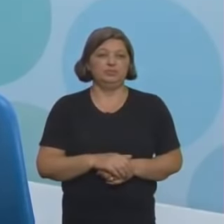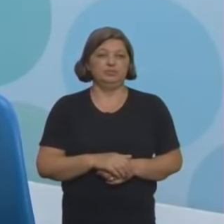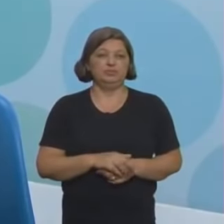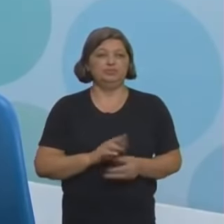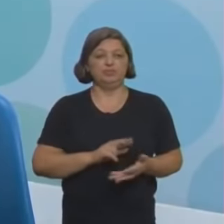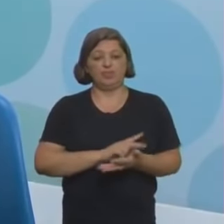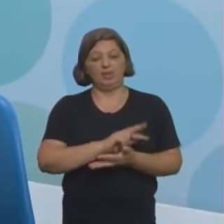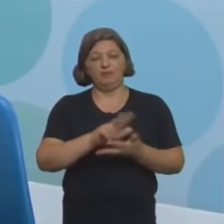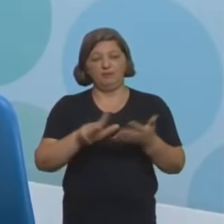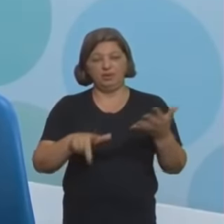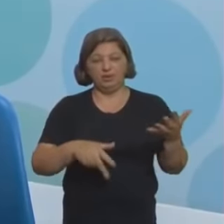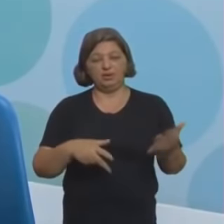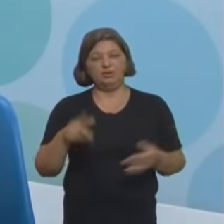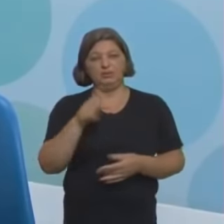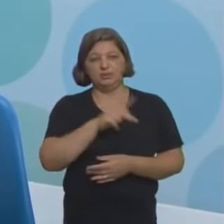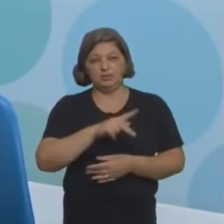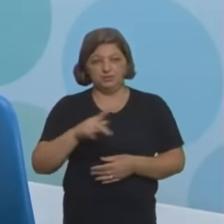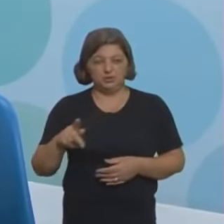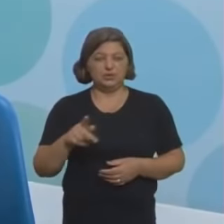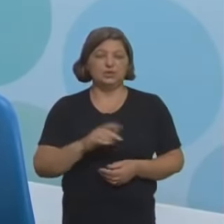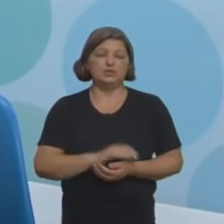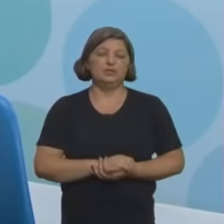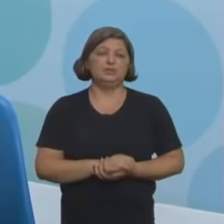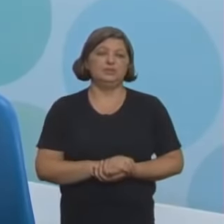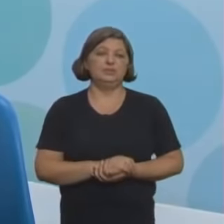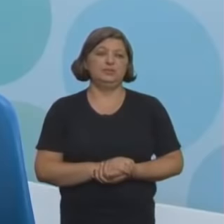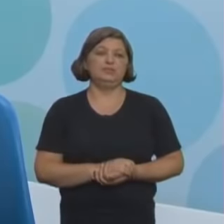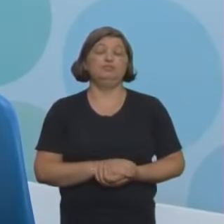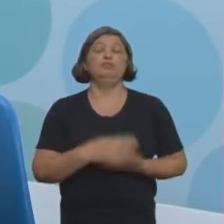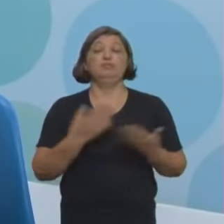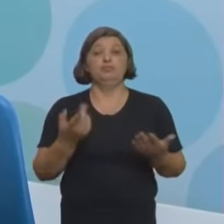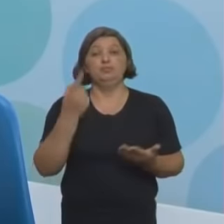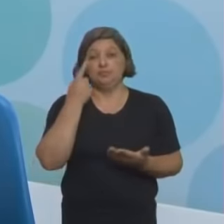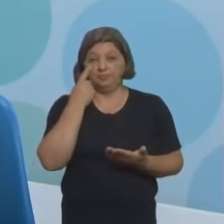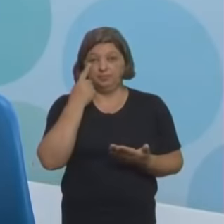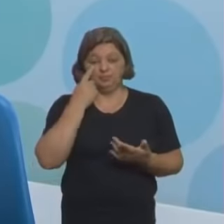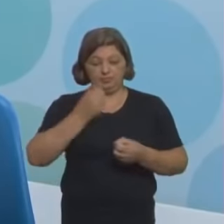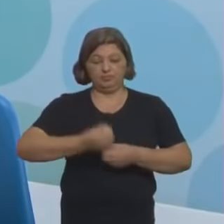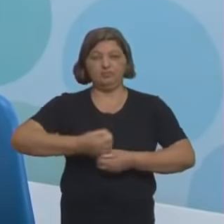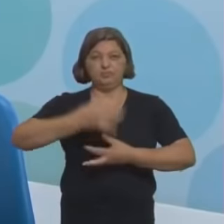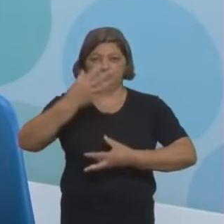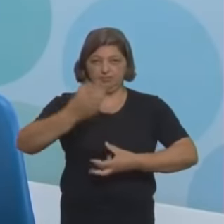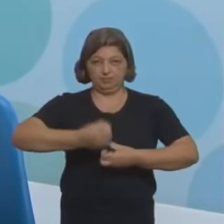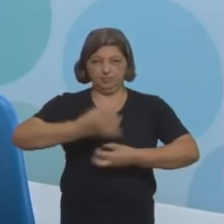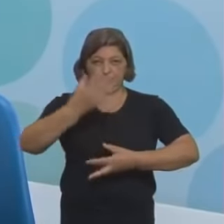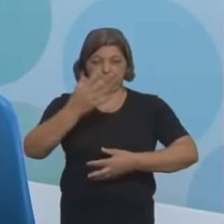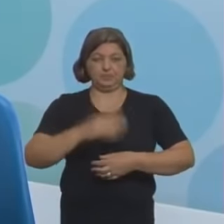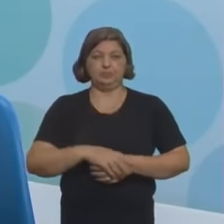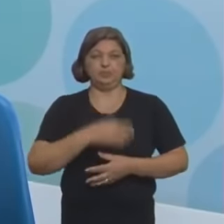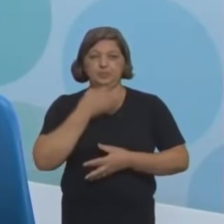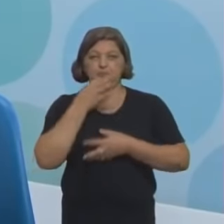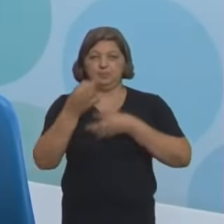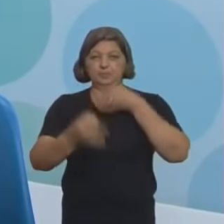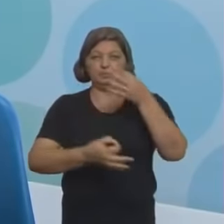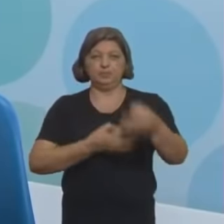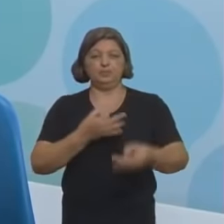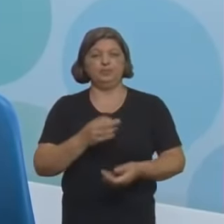muitas professoras. Bom, deixa eu ler aqui algumas contribuições.